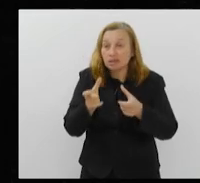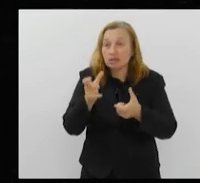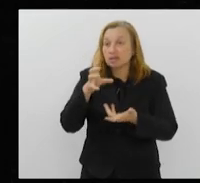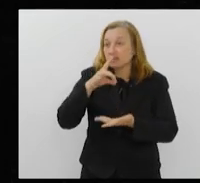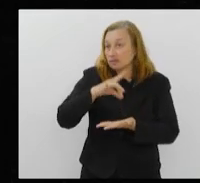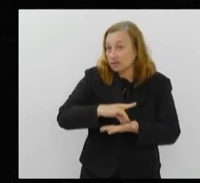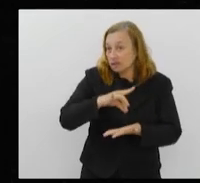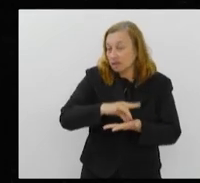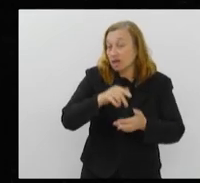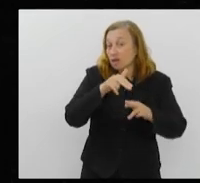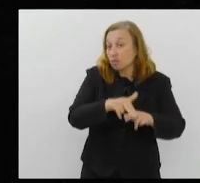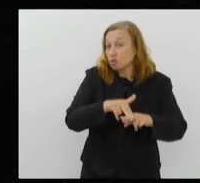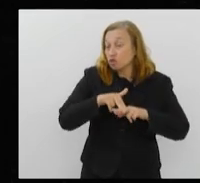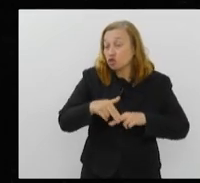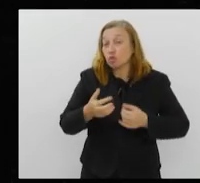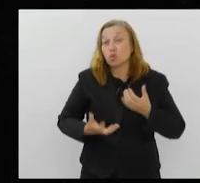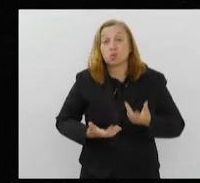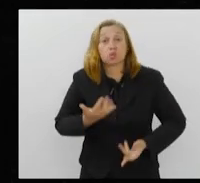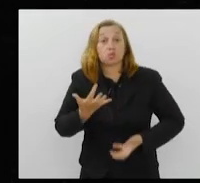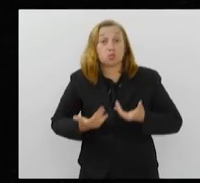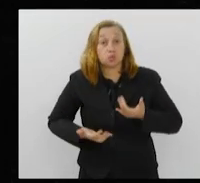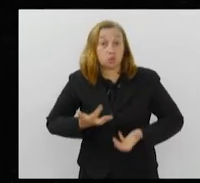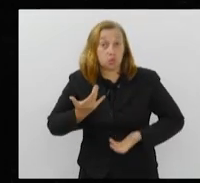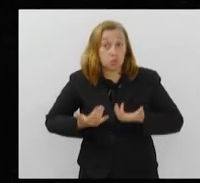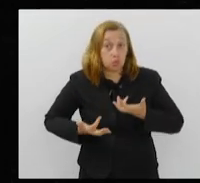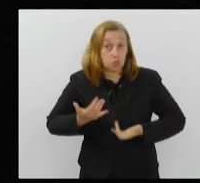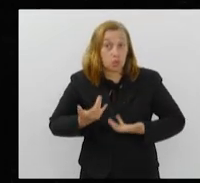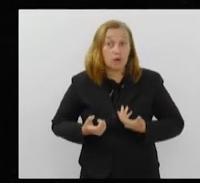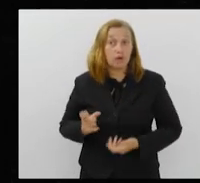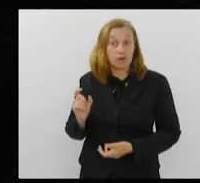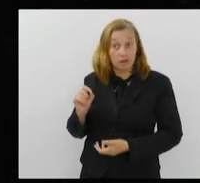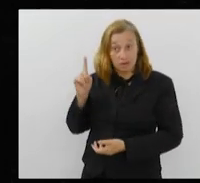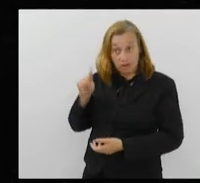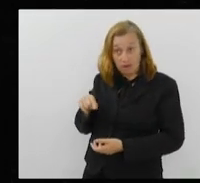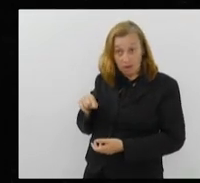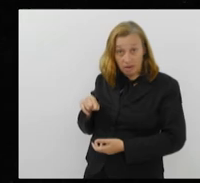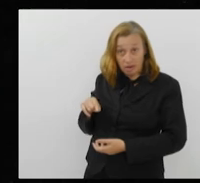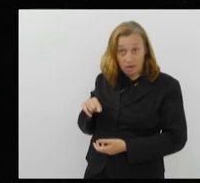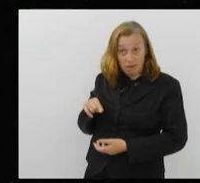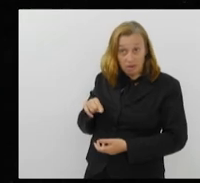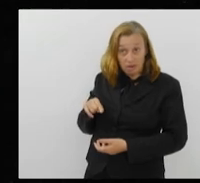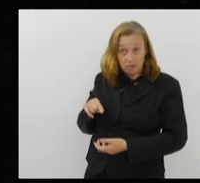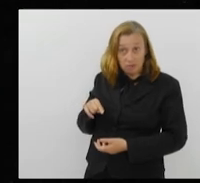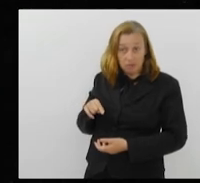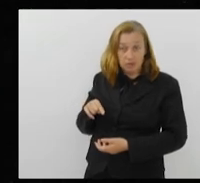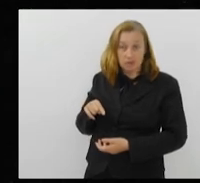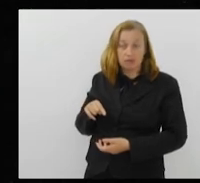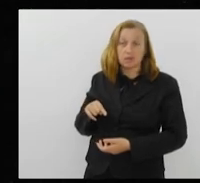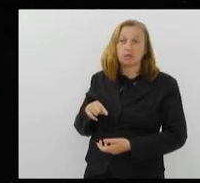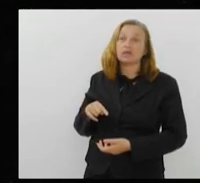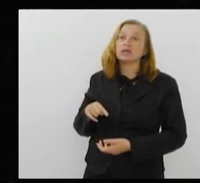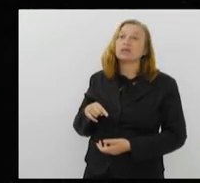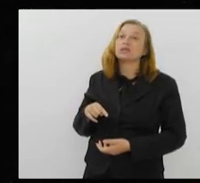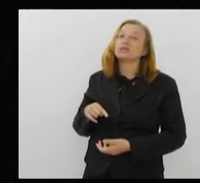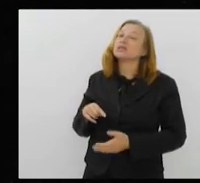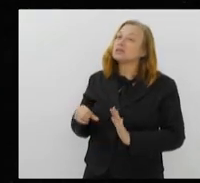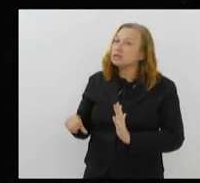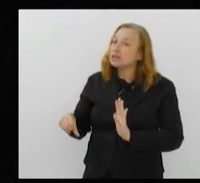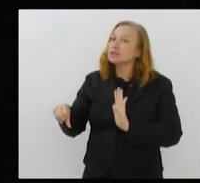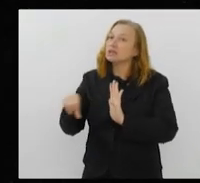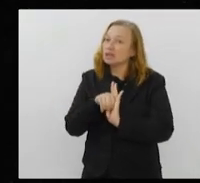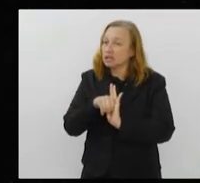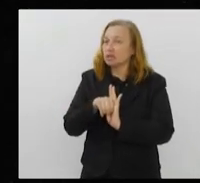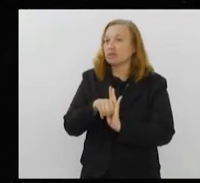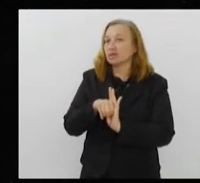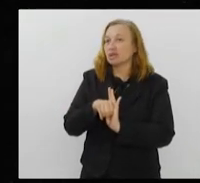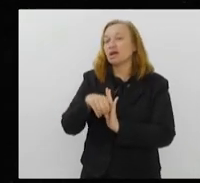verdadeiras causas desses incêndios e que é, numa clara tentativa de criminalizar